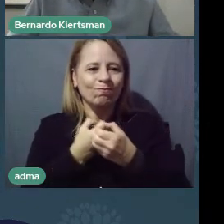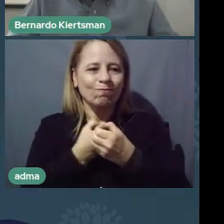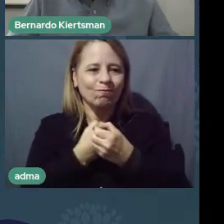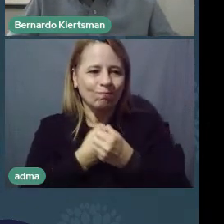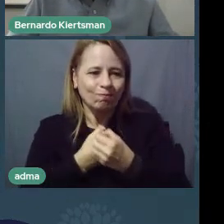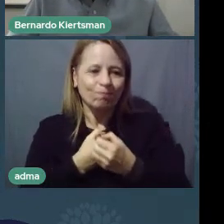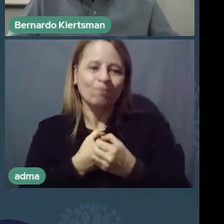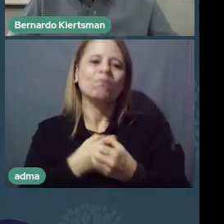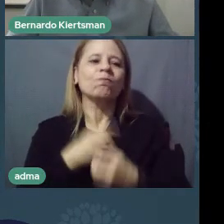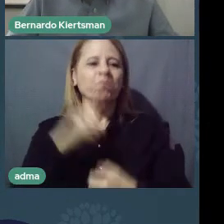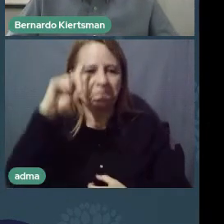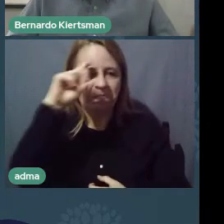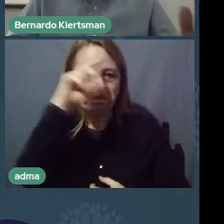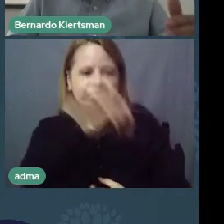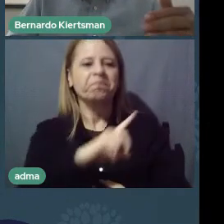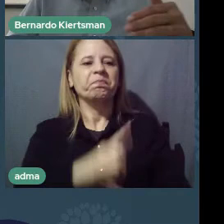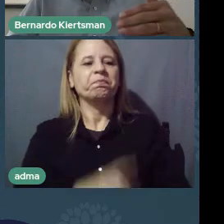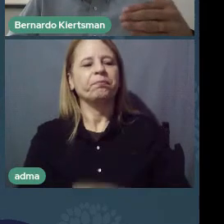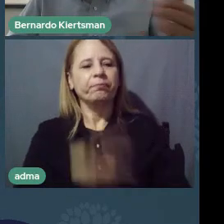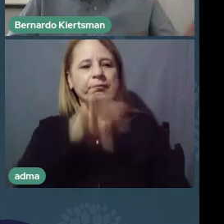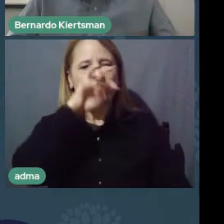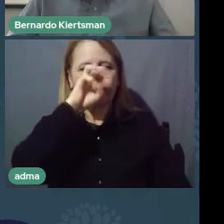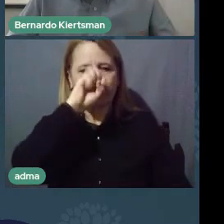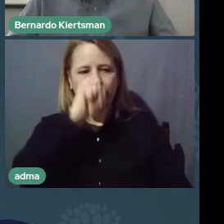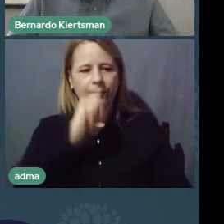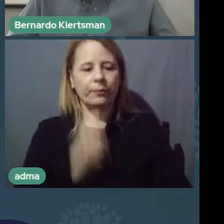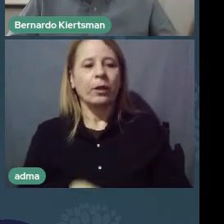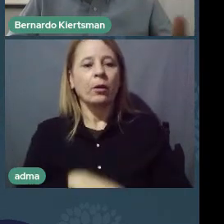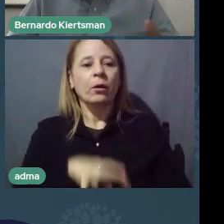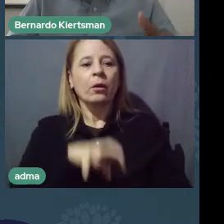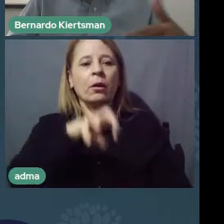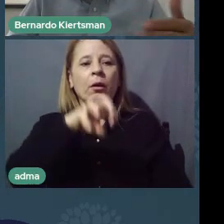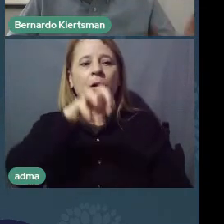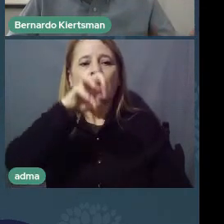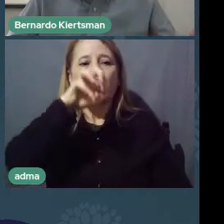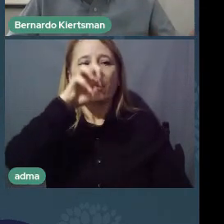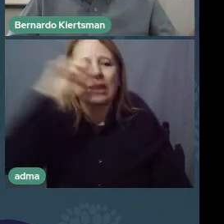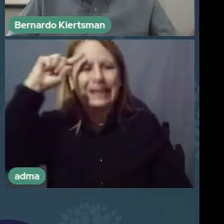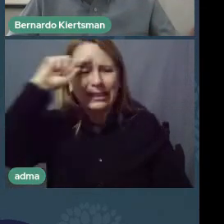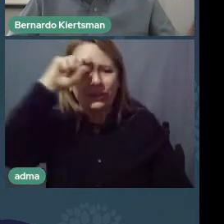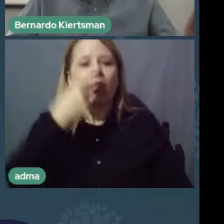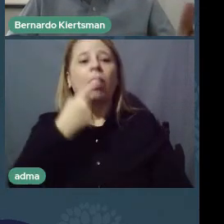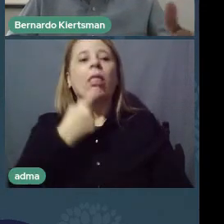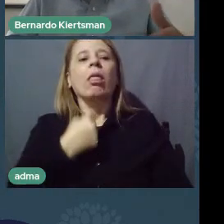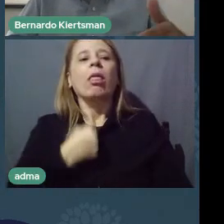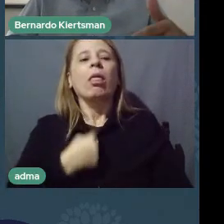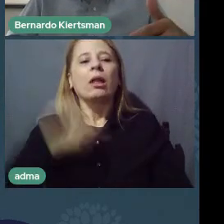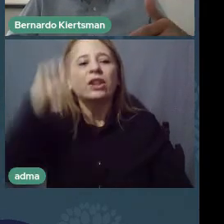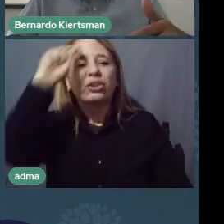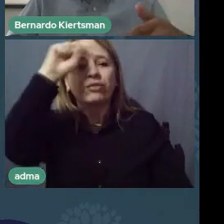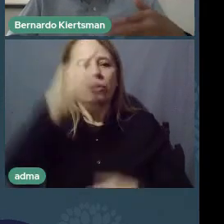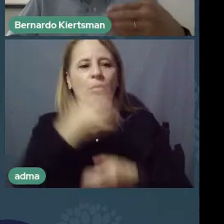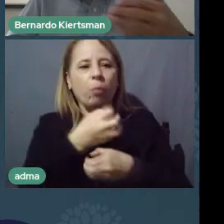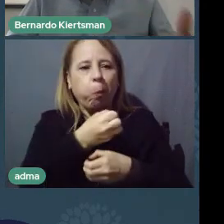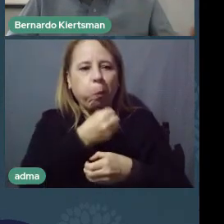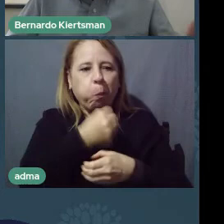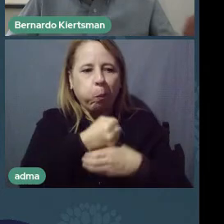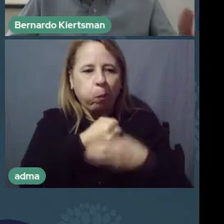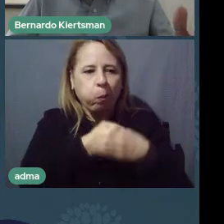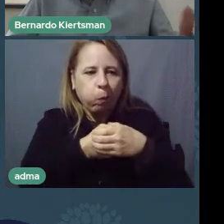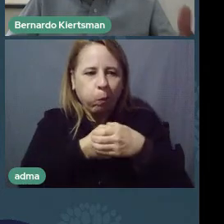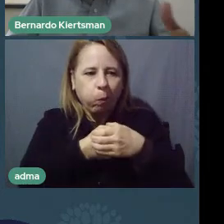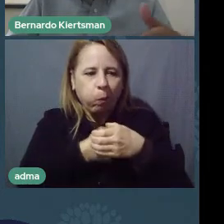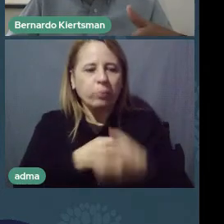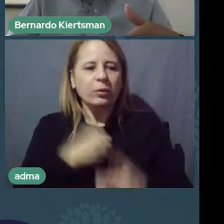diâmetro muito menor. O ar vai passar por aí com muita dificuldade e o barulho